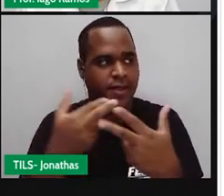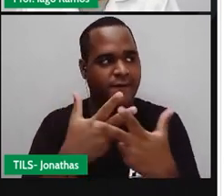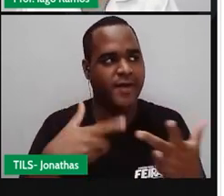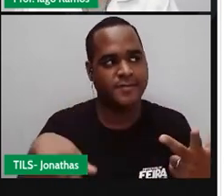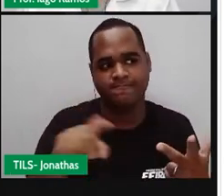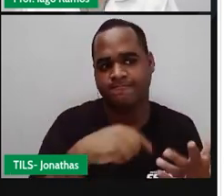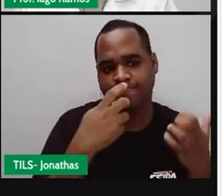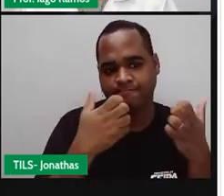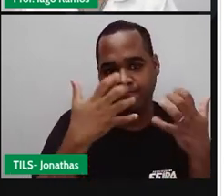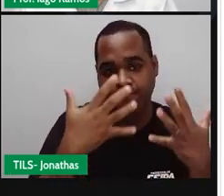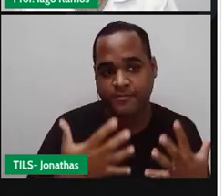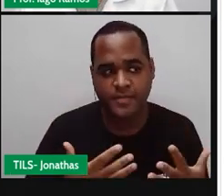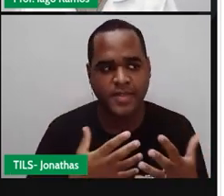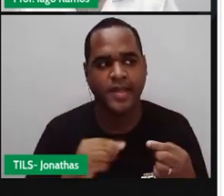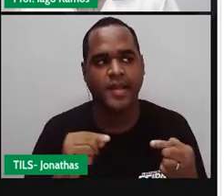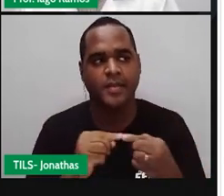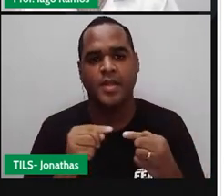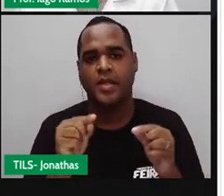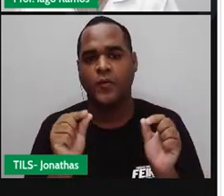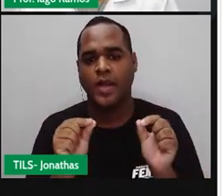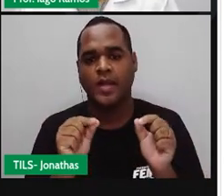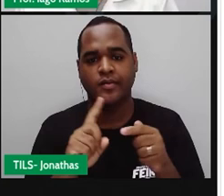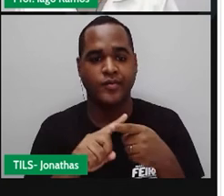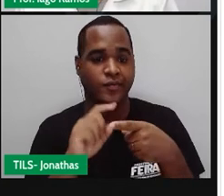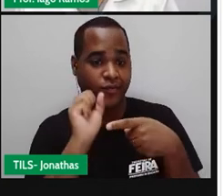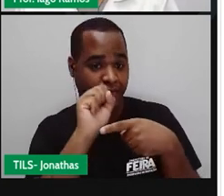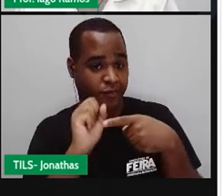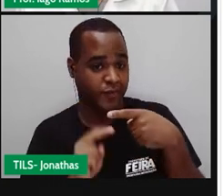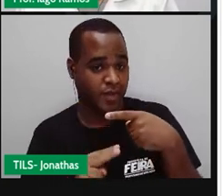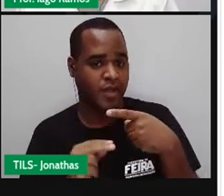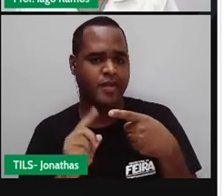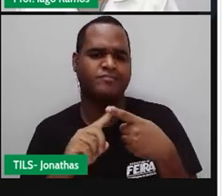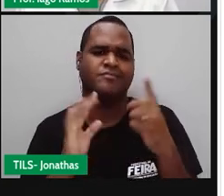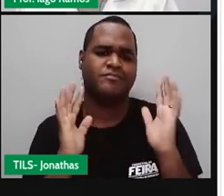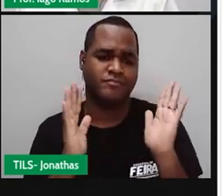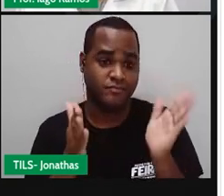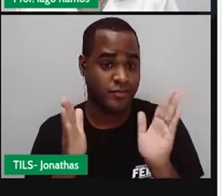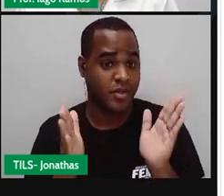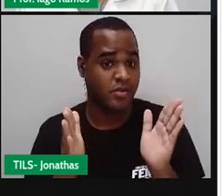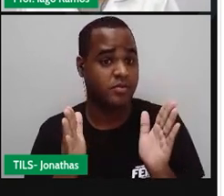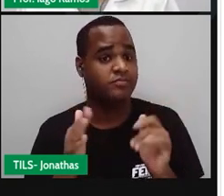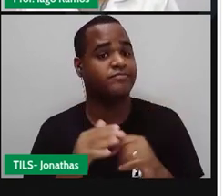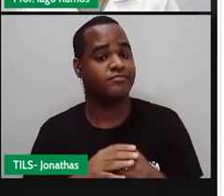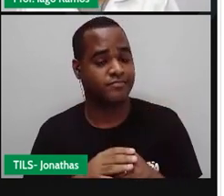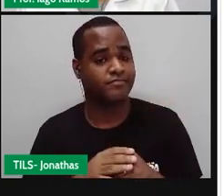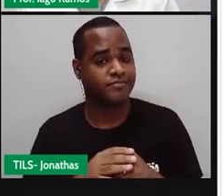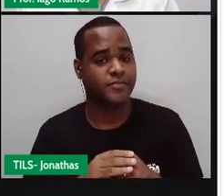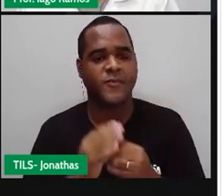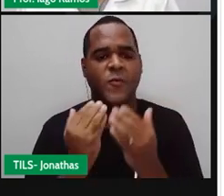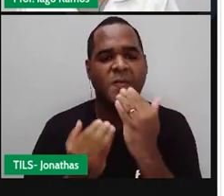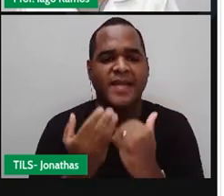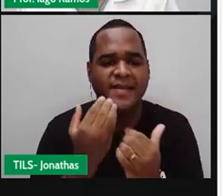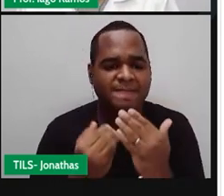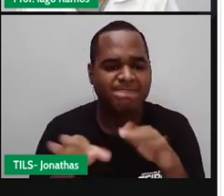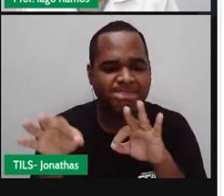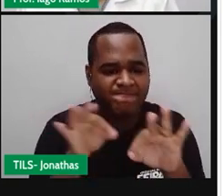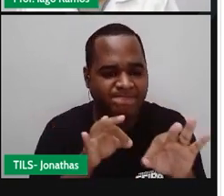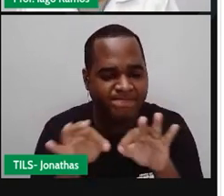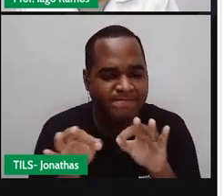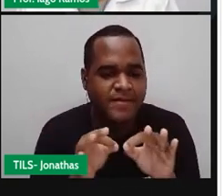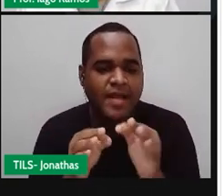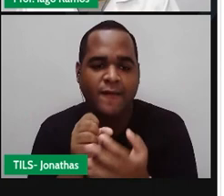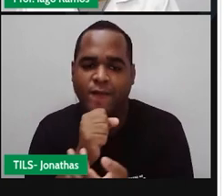números essas frações É verdade receitas são muito